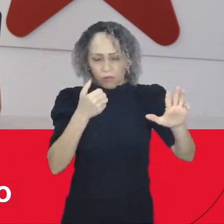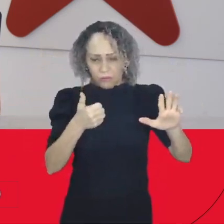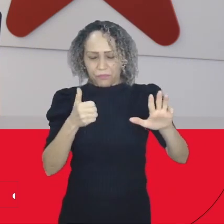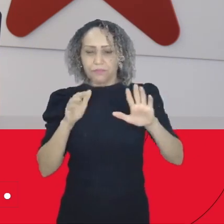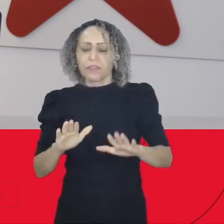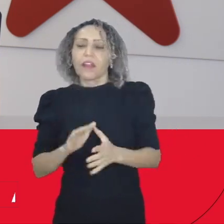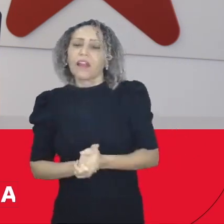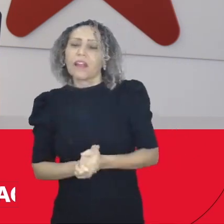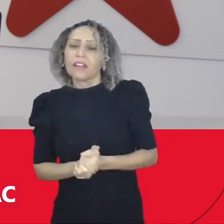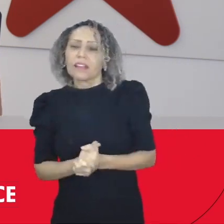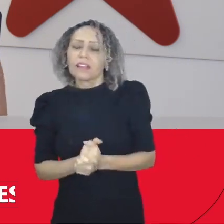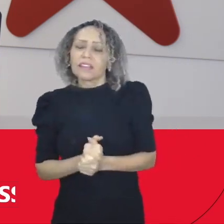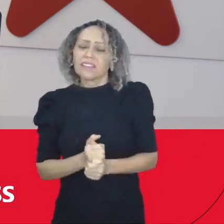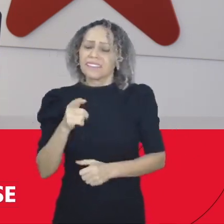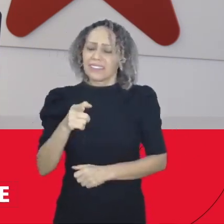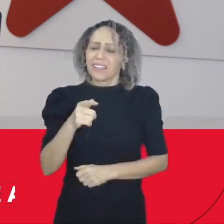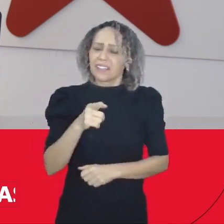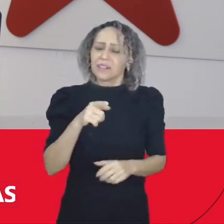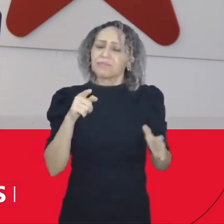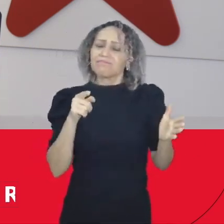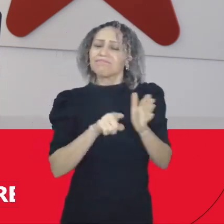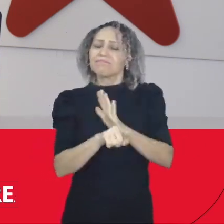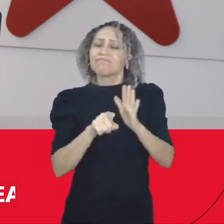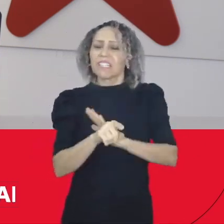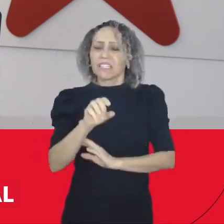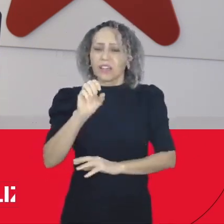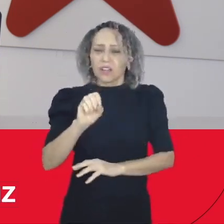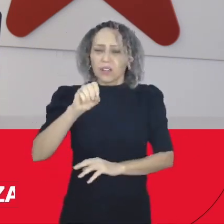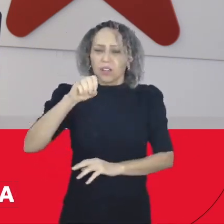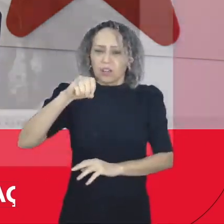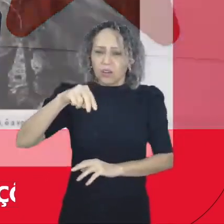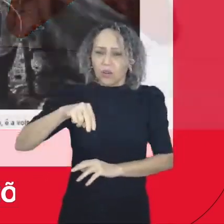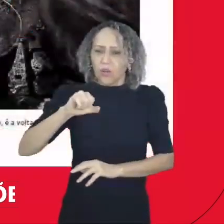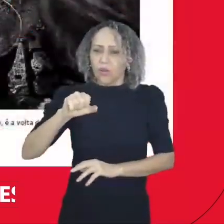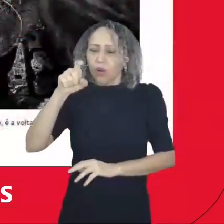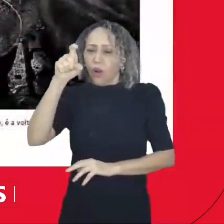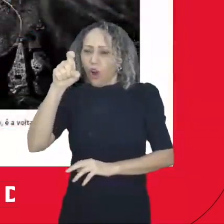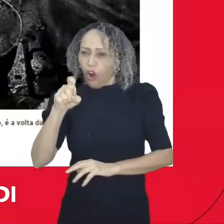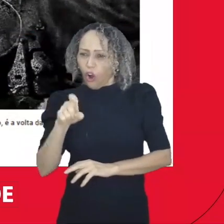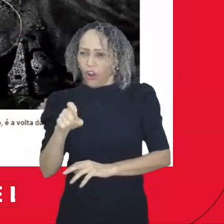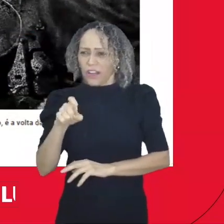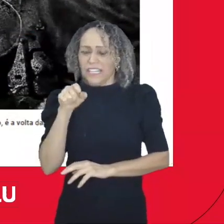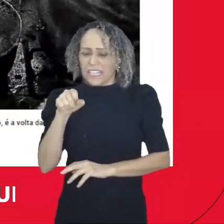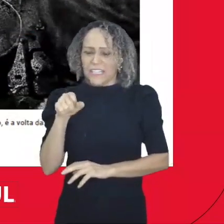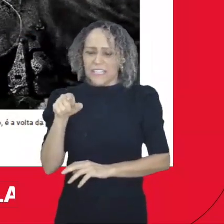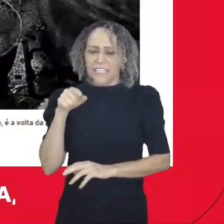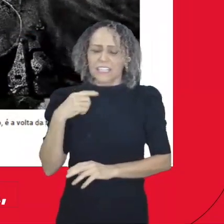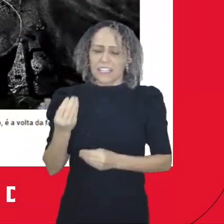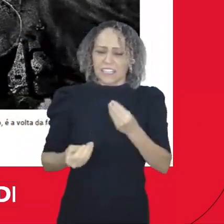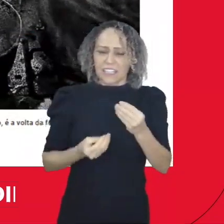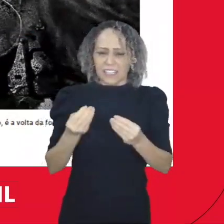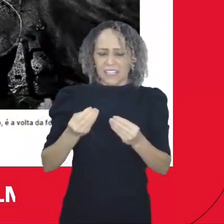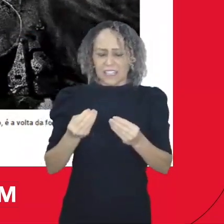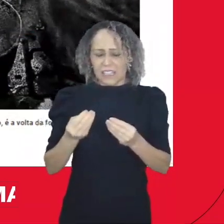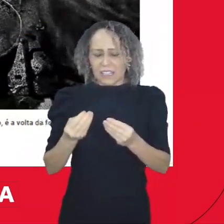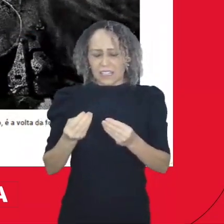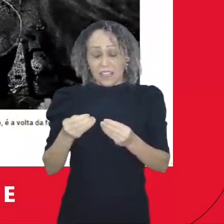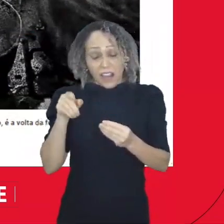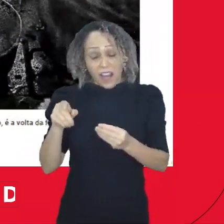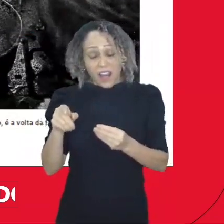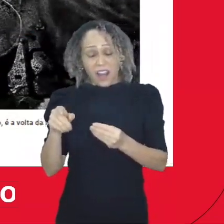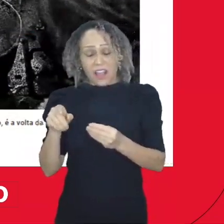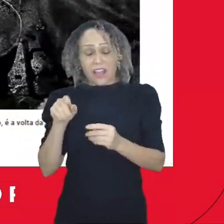do Bolsonaro, o Brasil voltou ao mapa da fome da ONU, e é um tema que a gente está tratando aqui, a gente conversou mais cedo também com o João